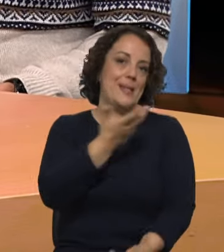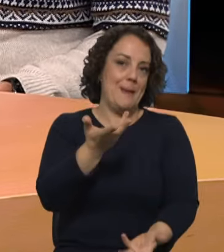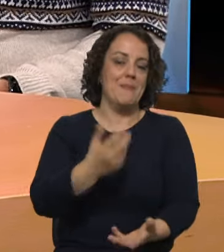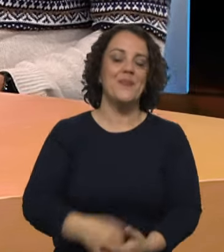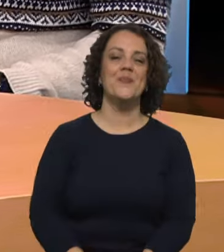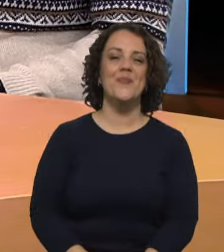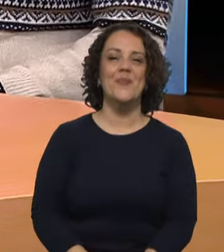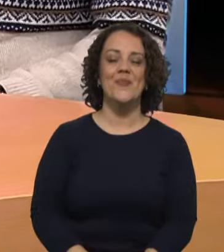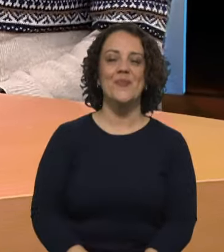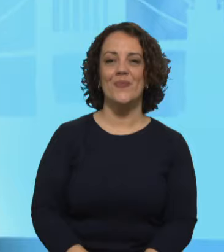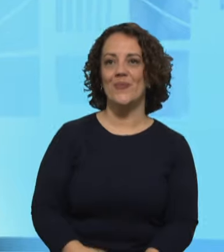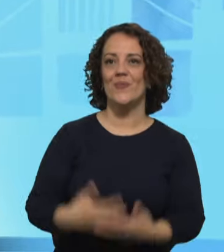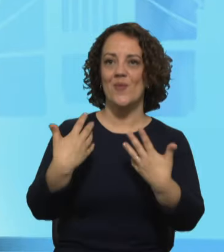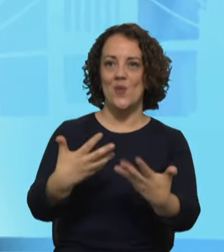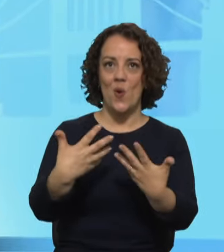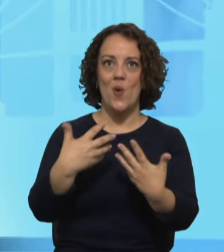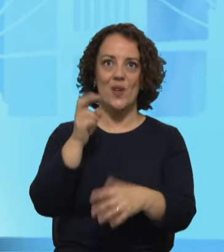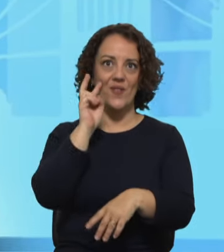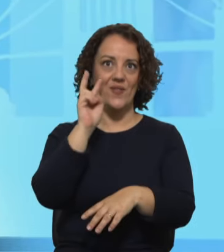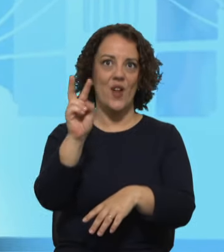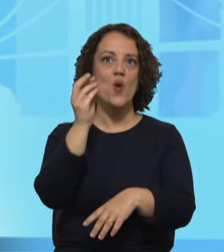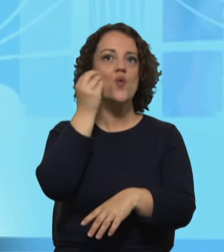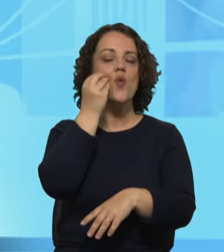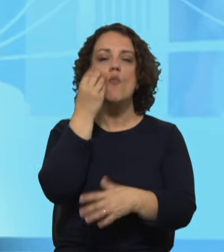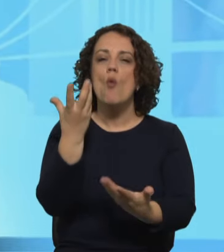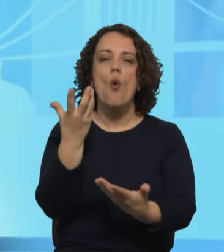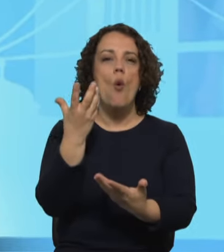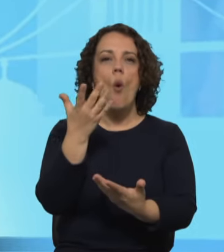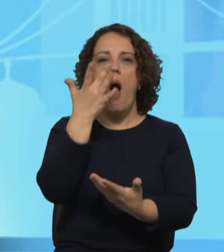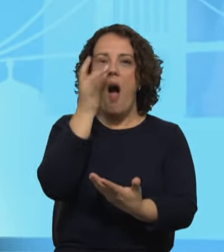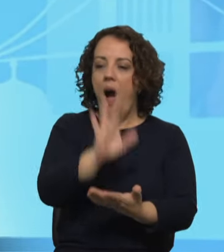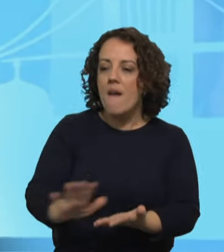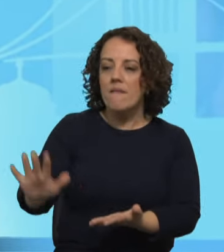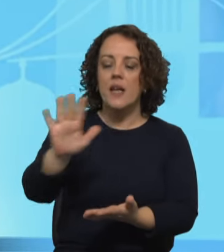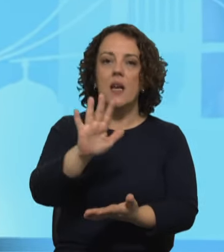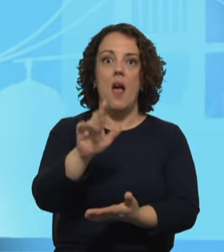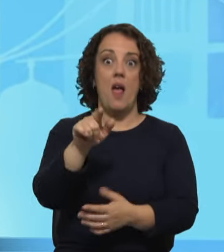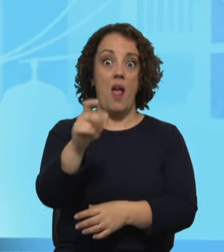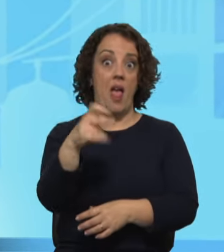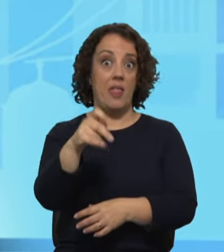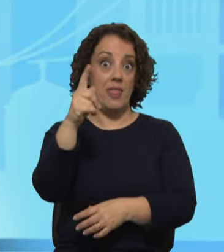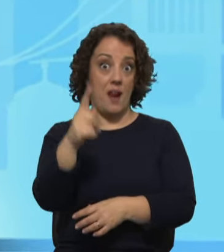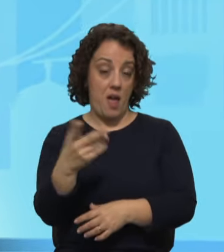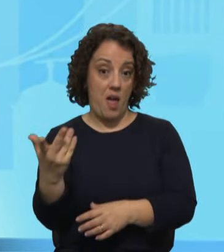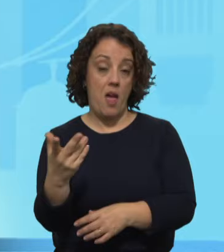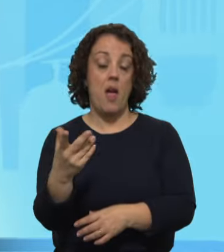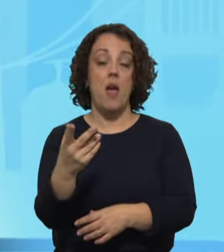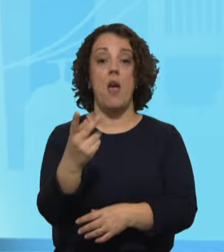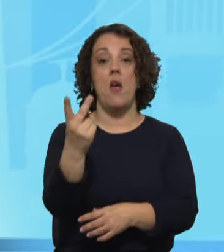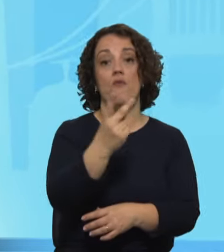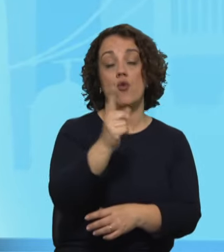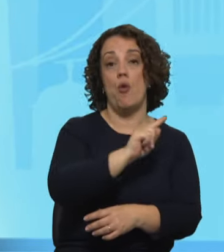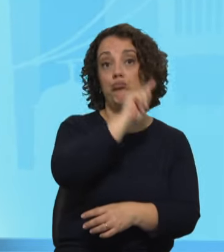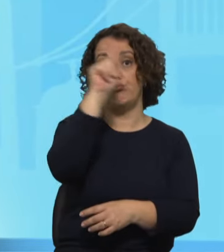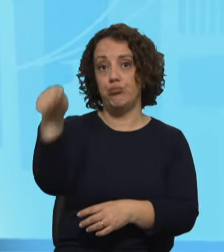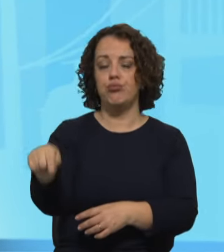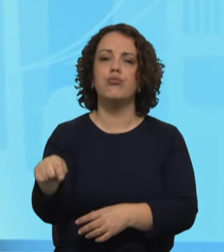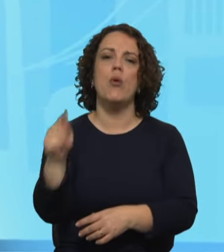bocadinho a esta a este estar em África André porque África recebeu vos em alturas diferentes para